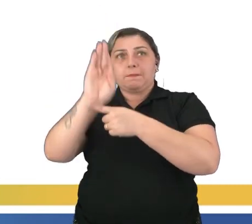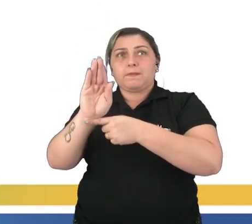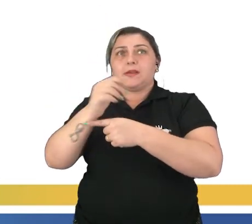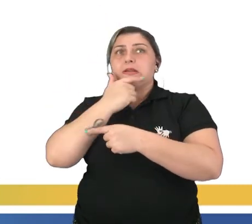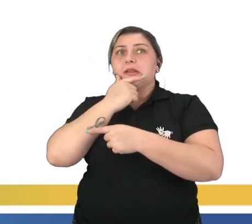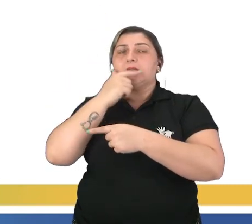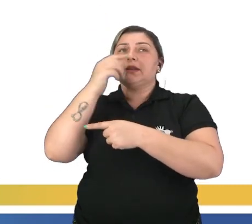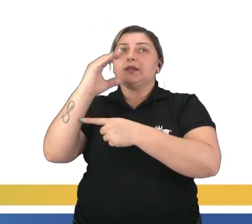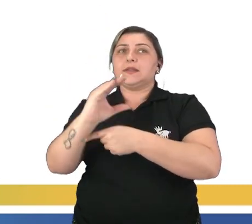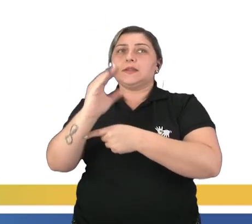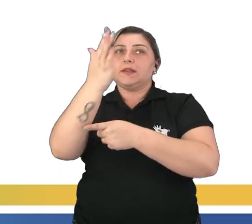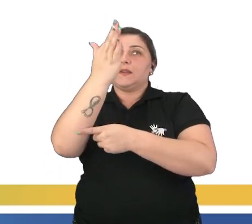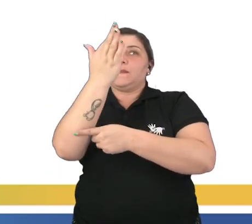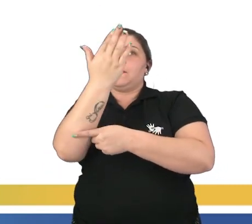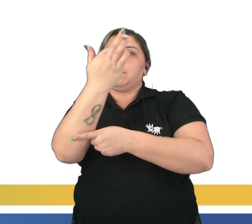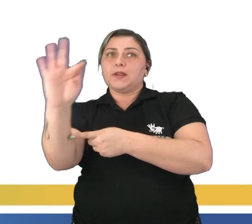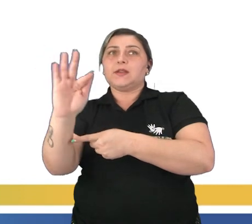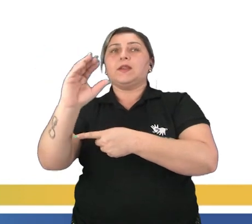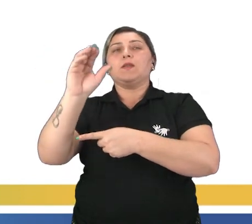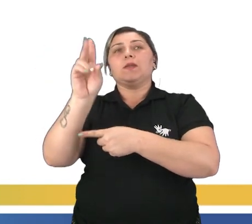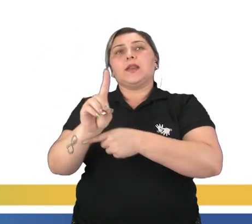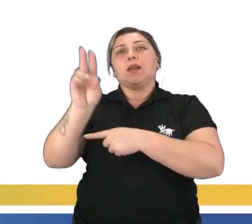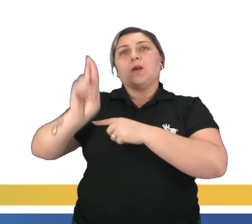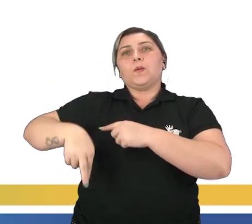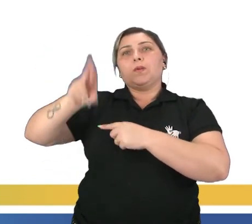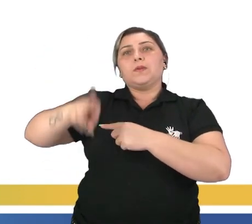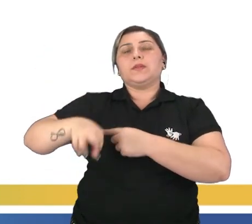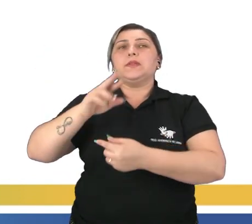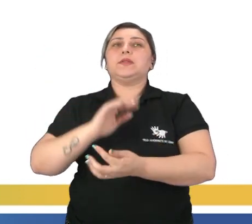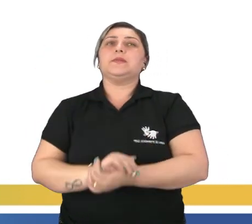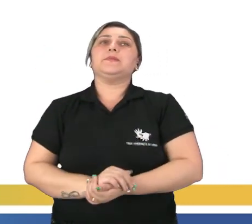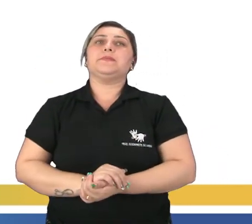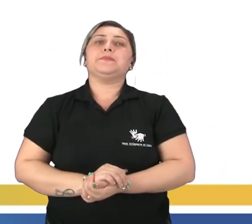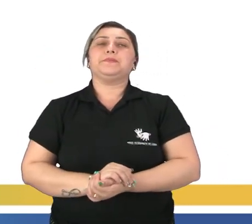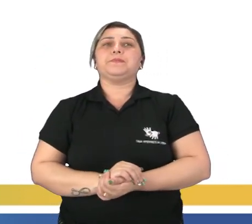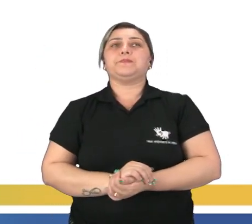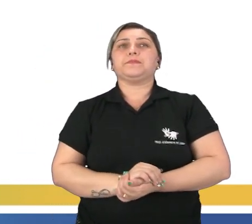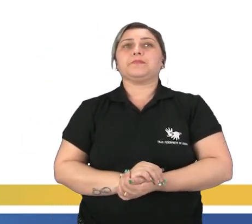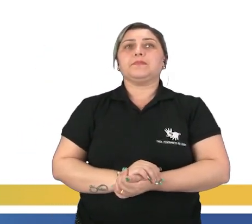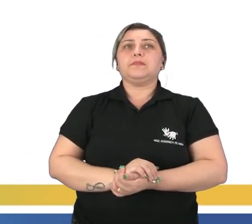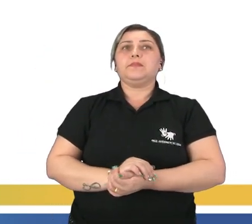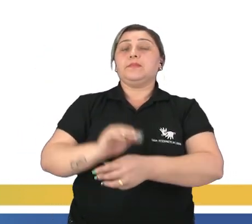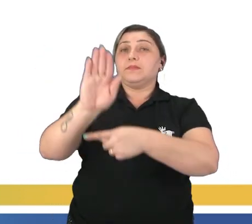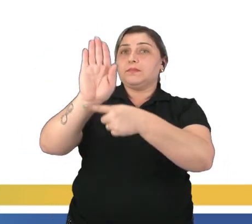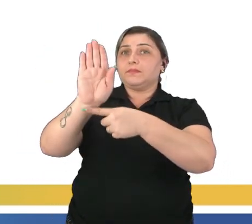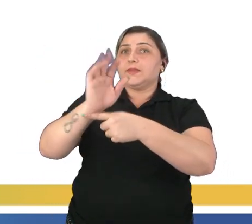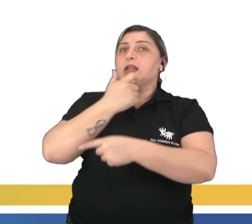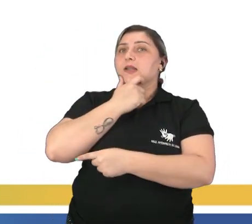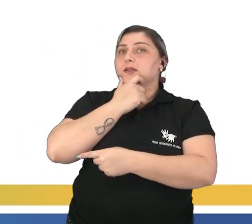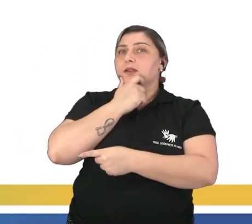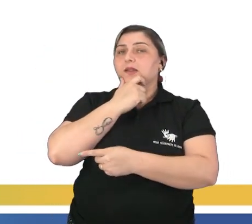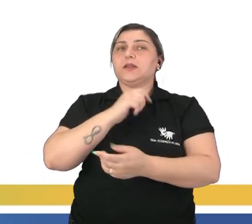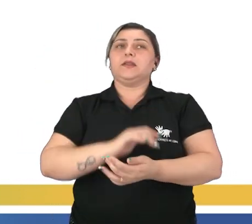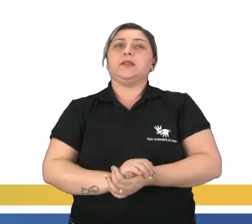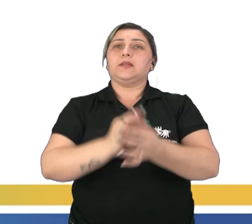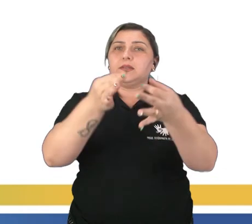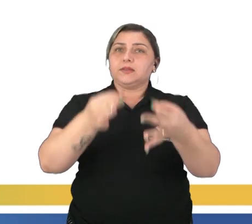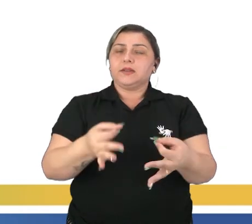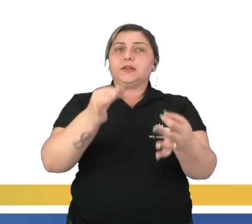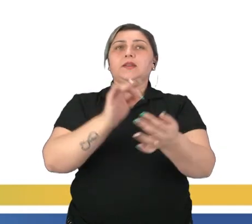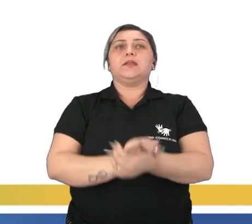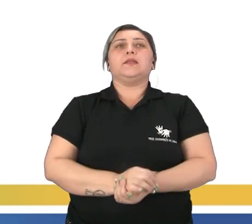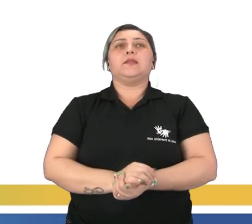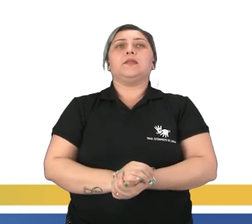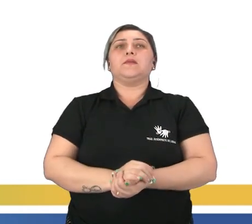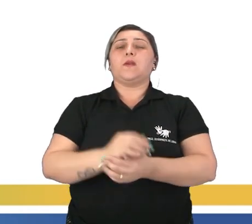B, Inglaterra. C, França. Ou D, Rússia. A alternativa correta é a letra B, Inglaterra, certo? Que foi